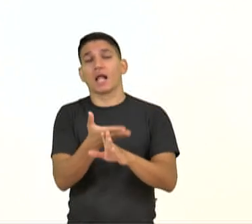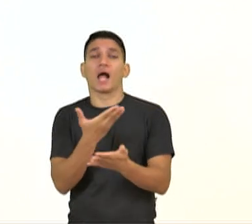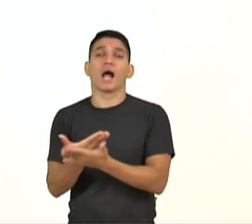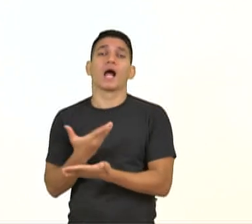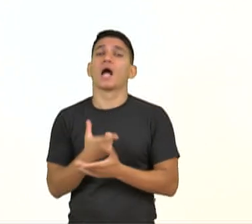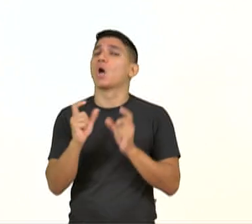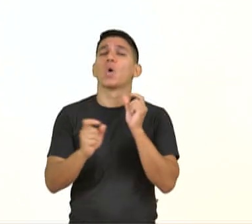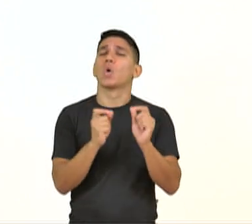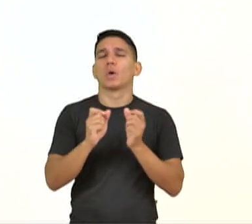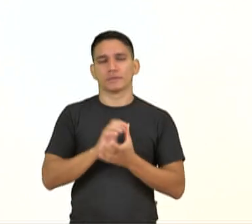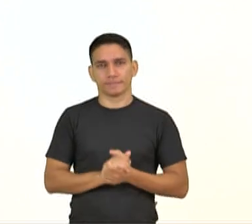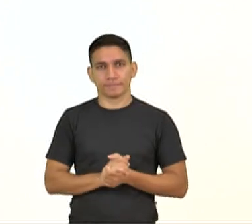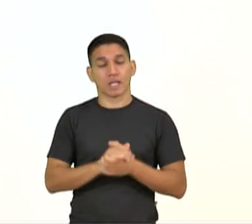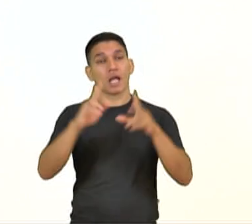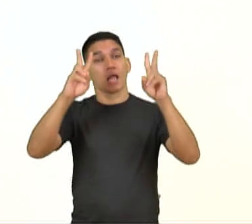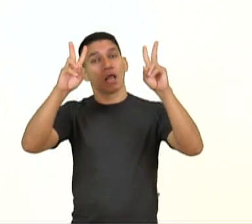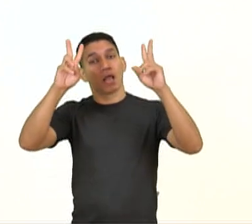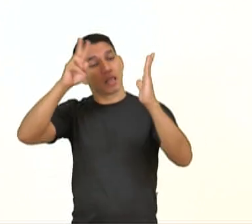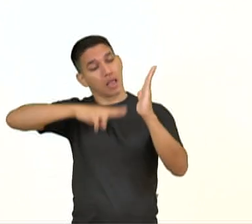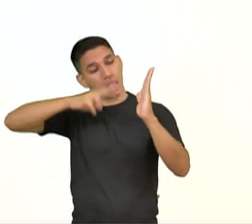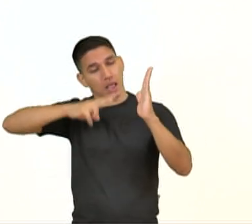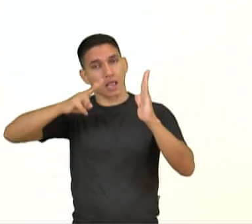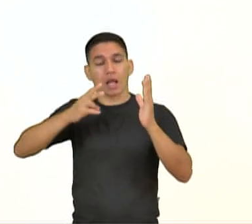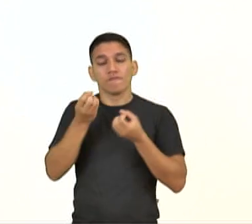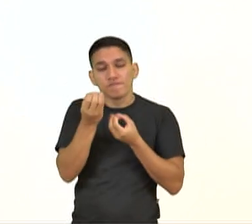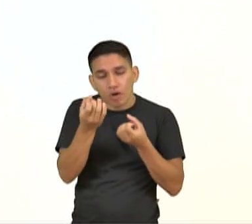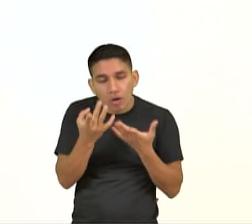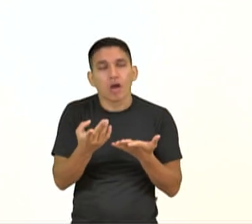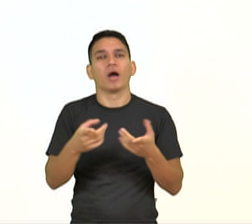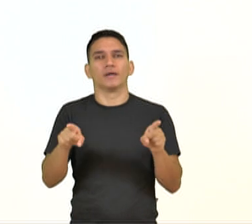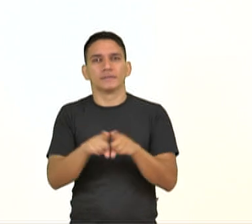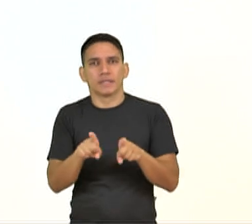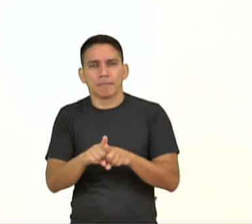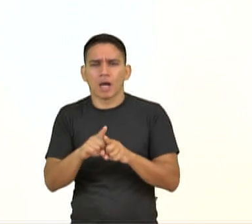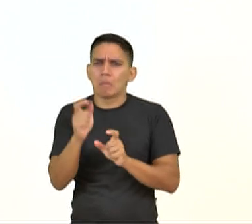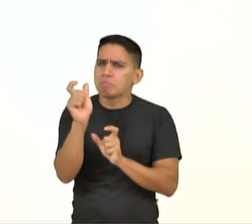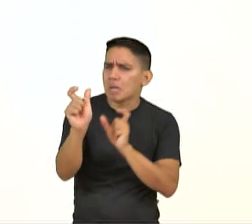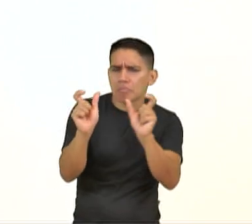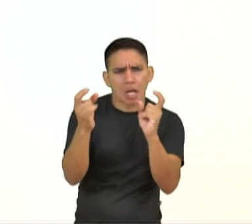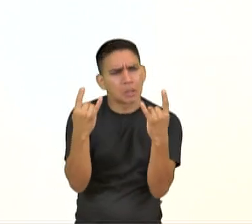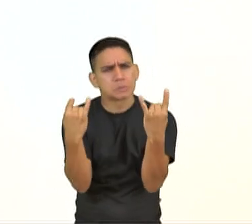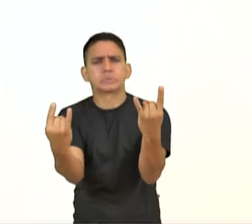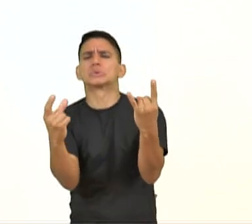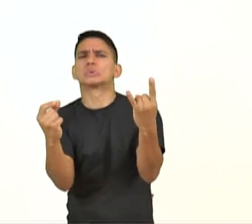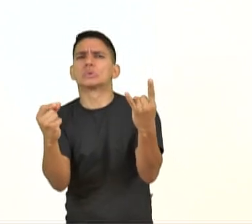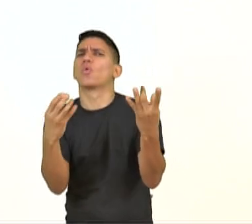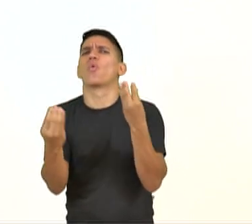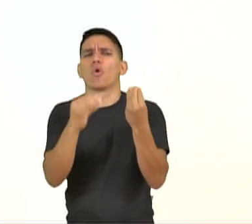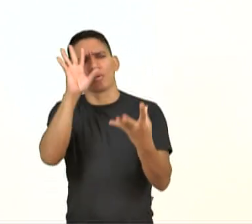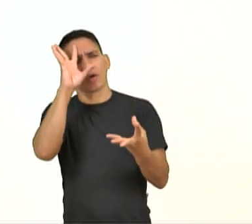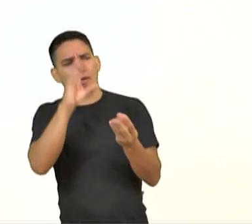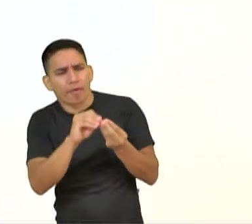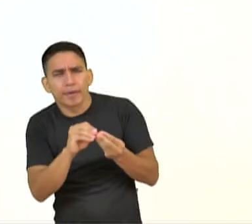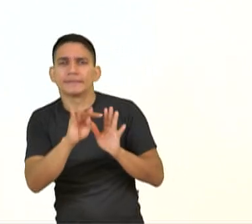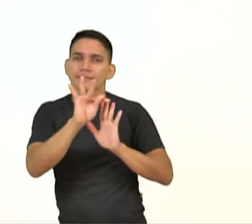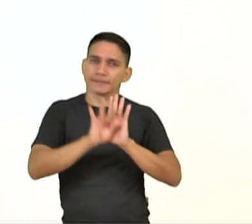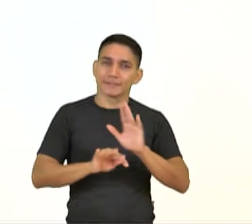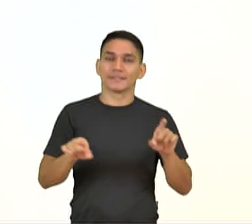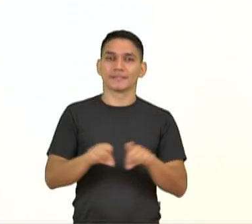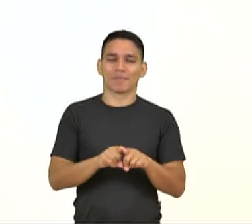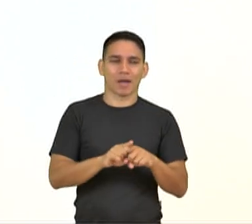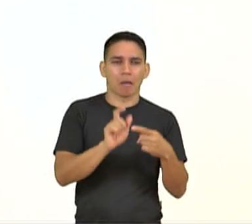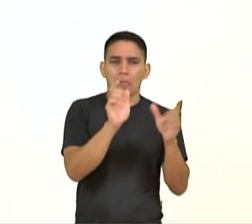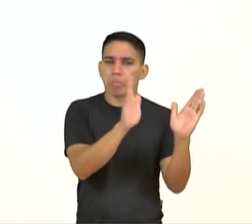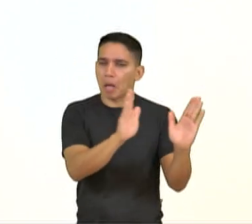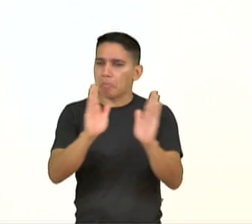Lemos e interpretamos uma notícia, inferimos o significado de palavras para a compreensão do texto e reconhecemos as